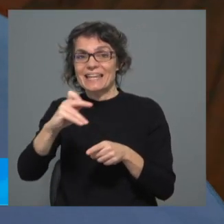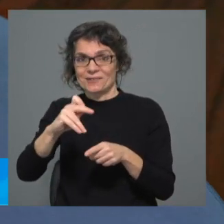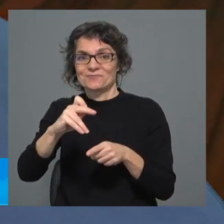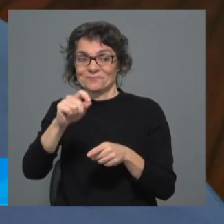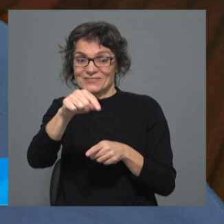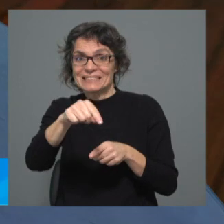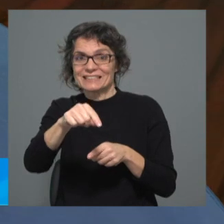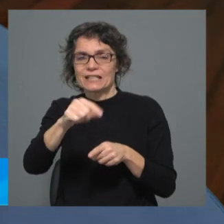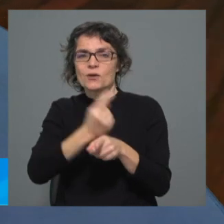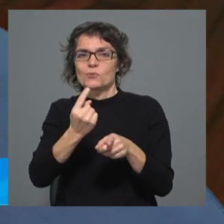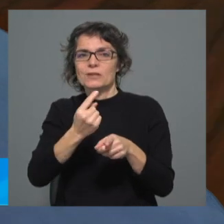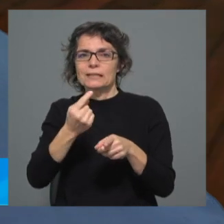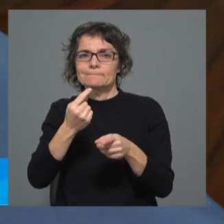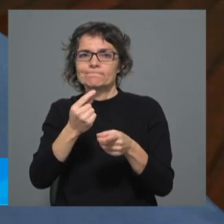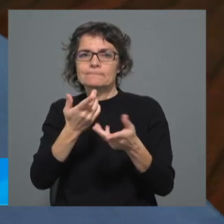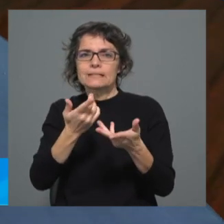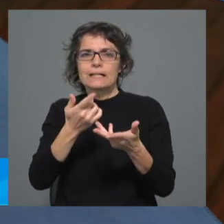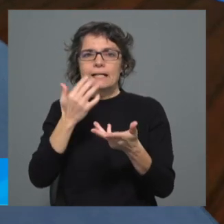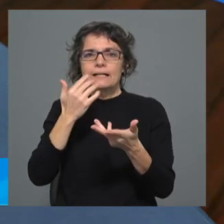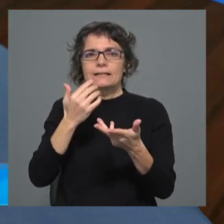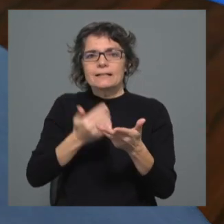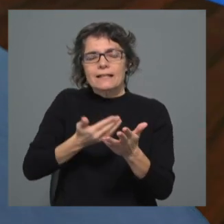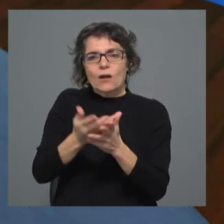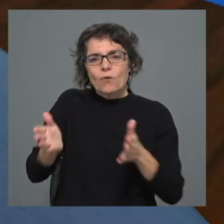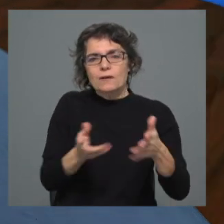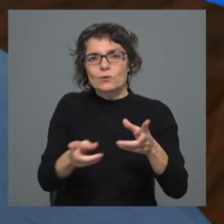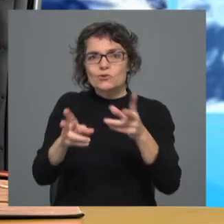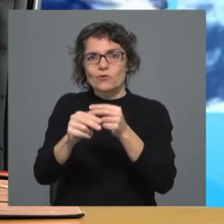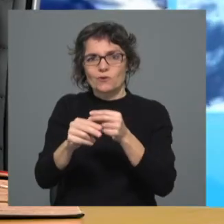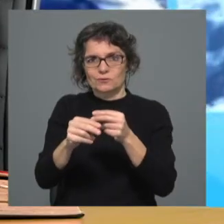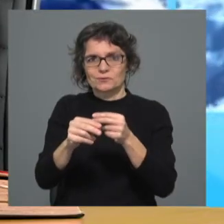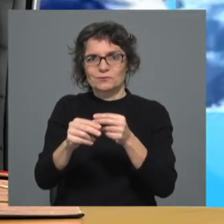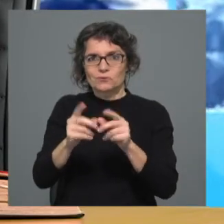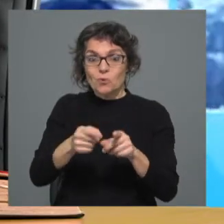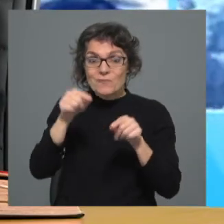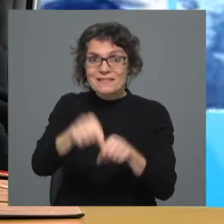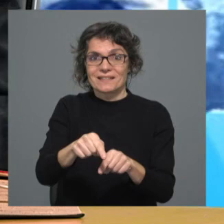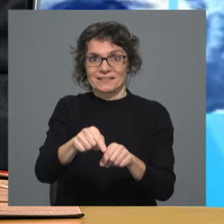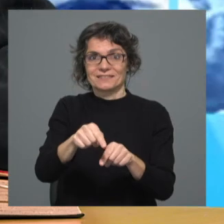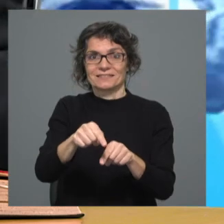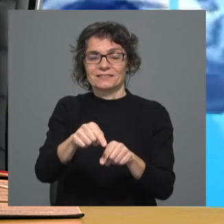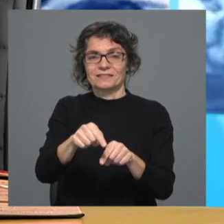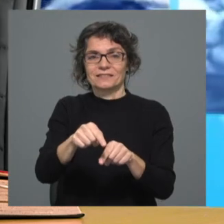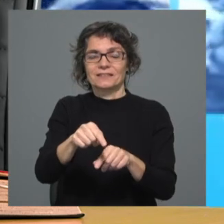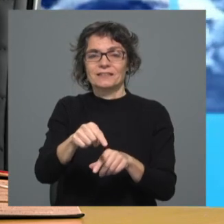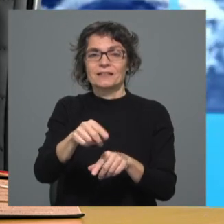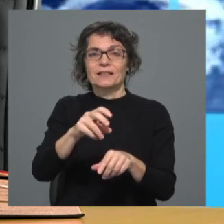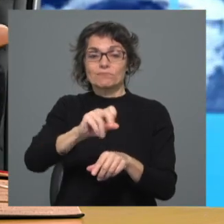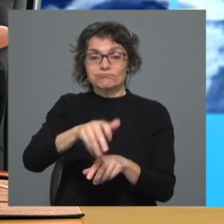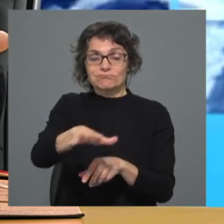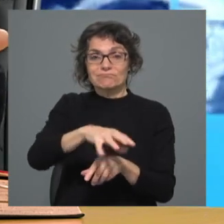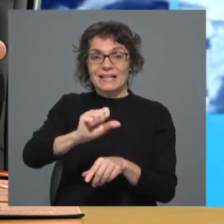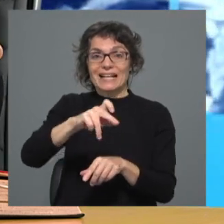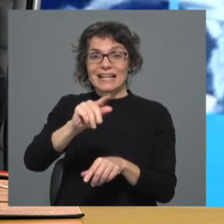analisando, interpretando este início do ministério de Jesus. Passa pela Galileia porque exatamente é o